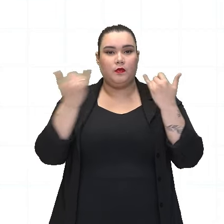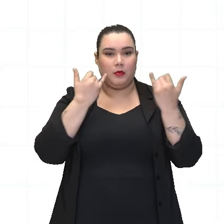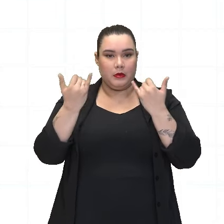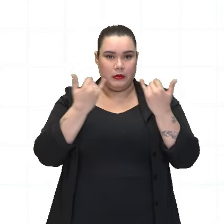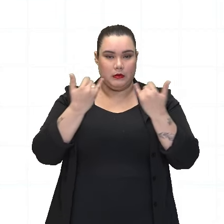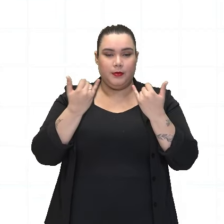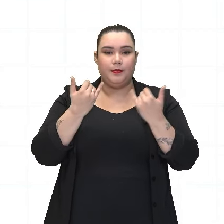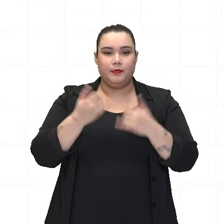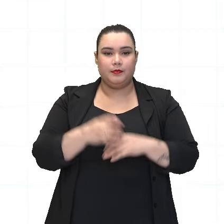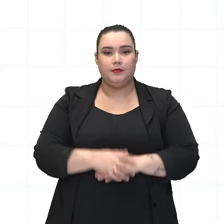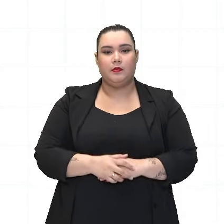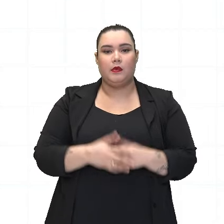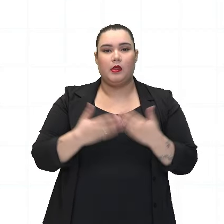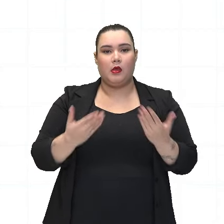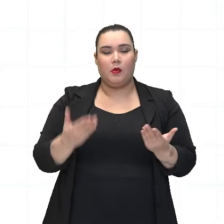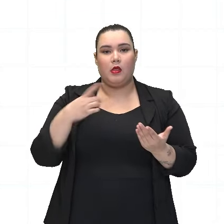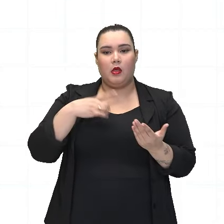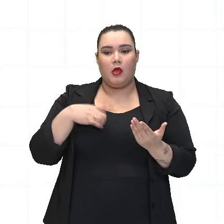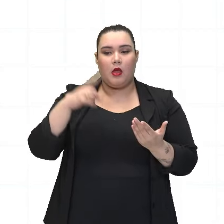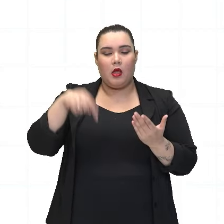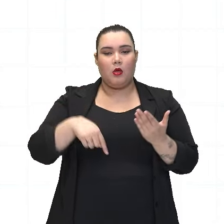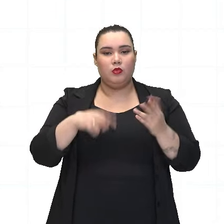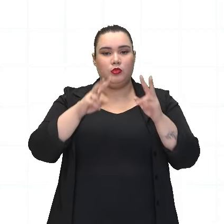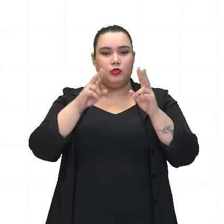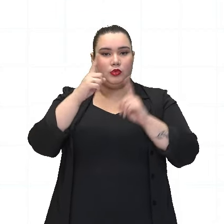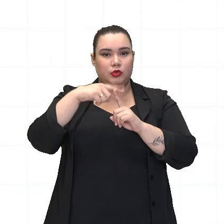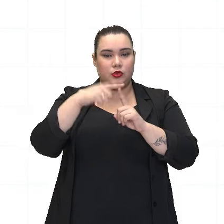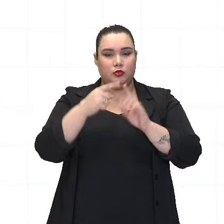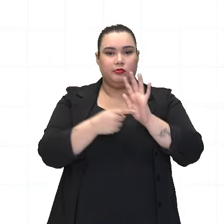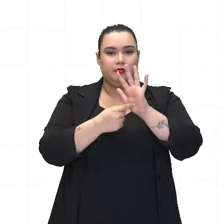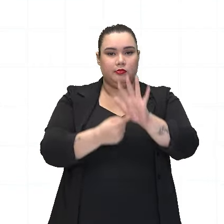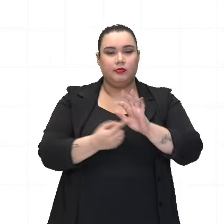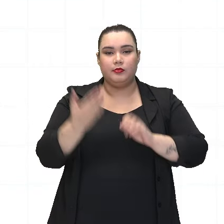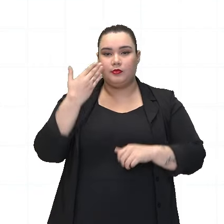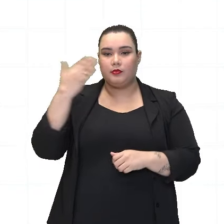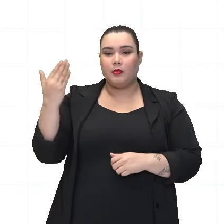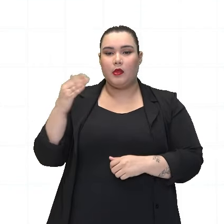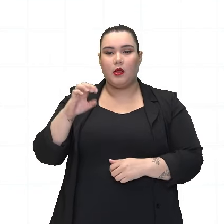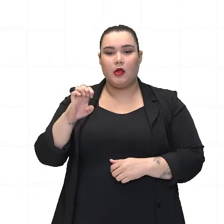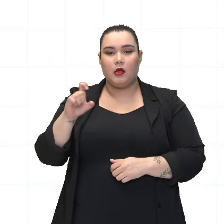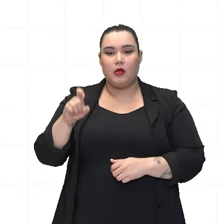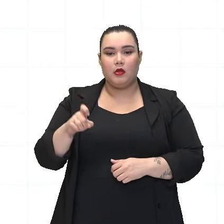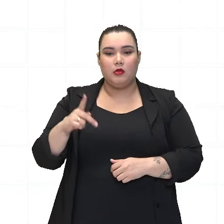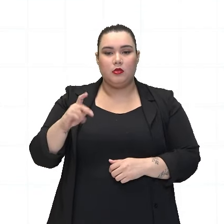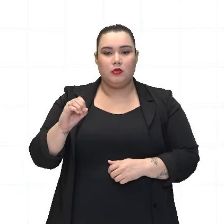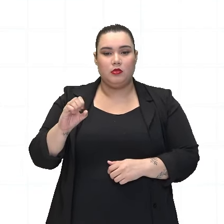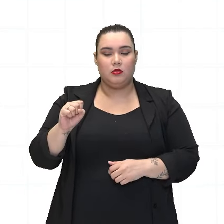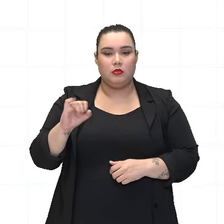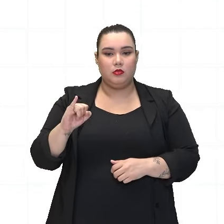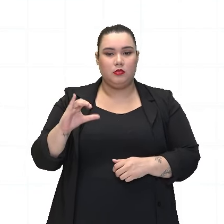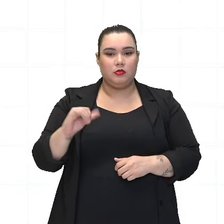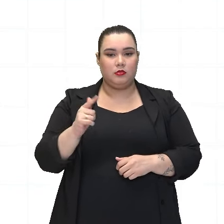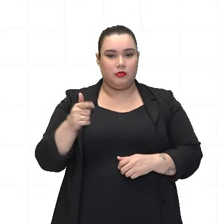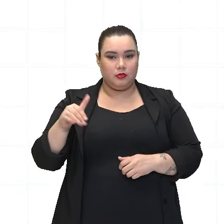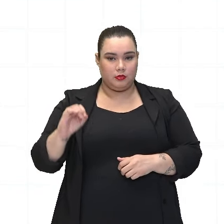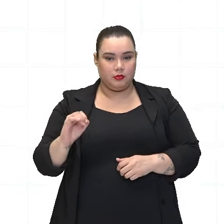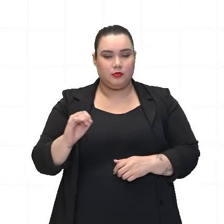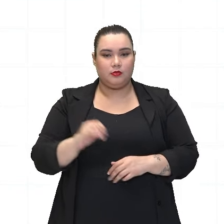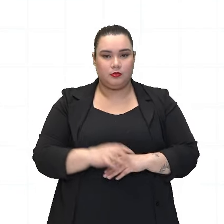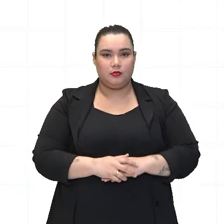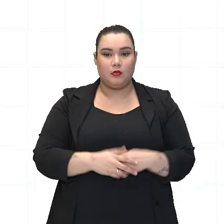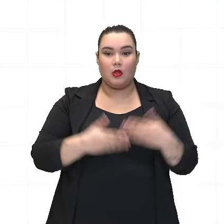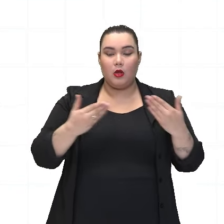Então ele trabalha com a exposição. Vamos colocar mais essa informação. E ao expor,